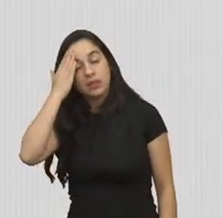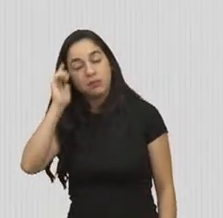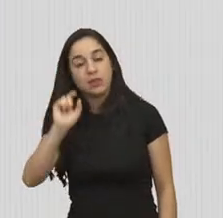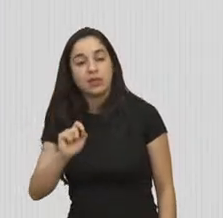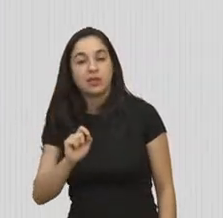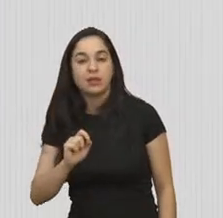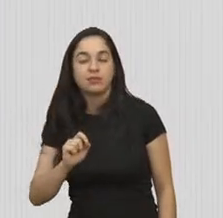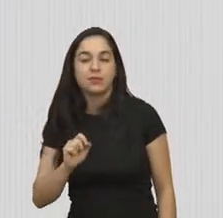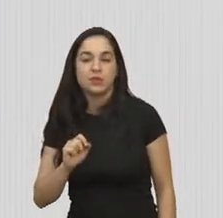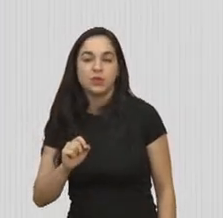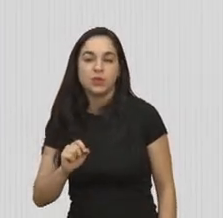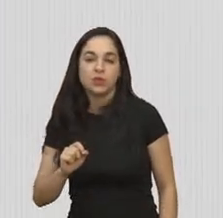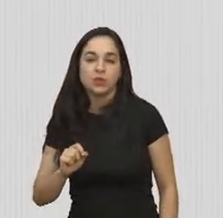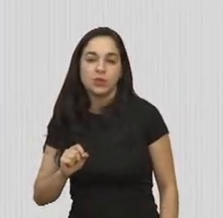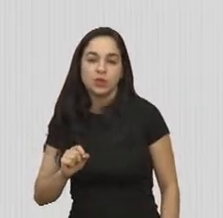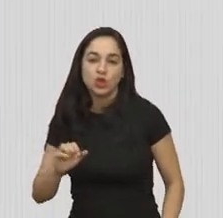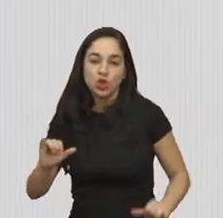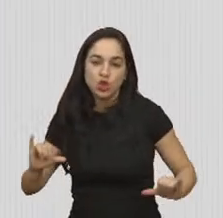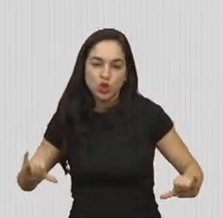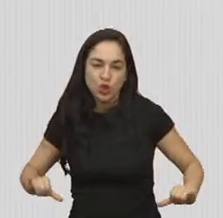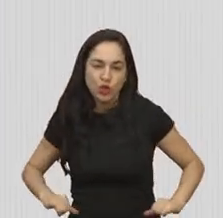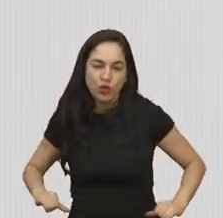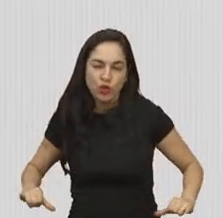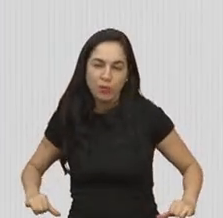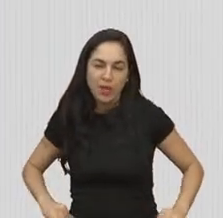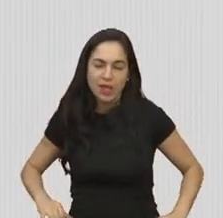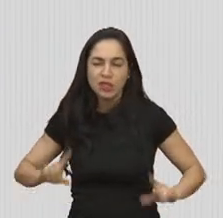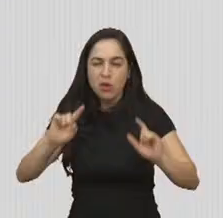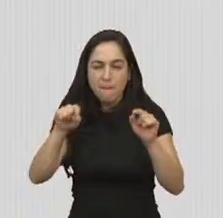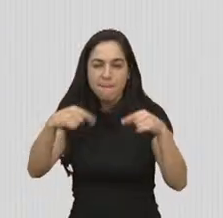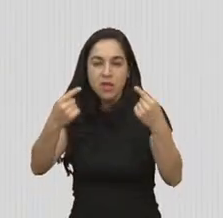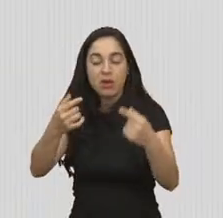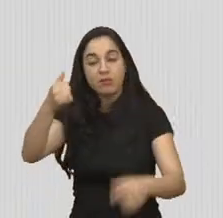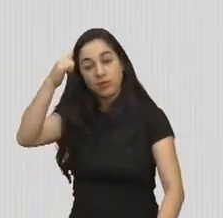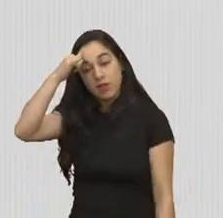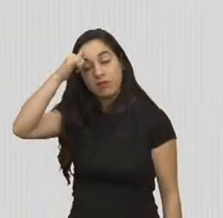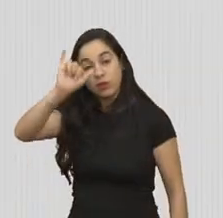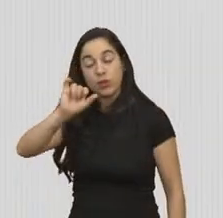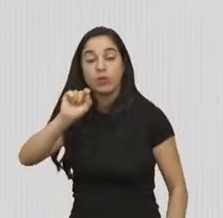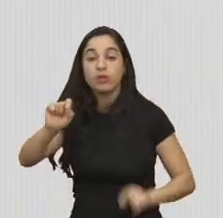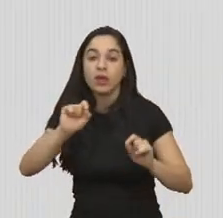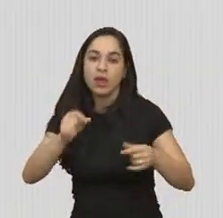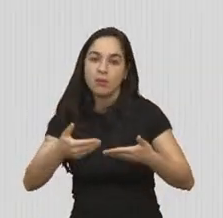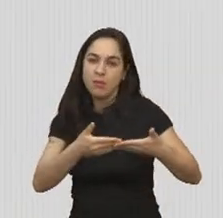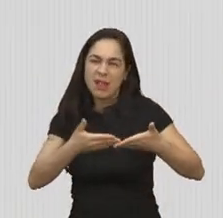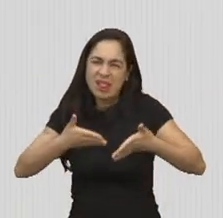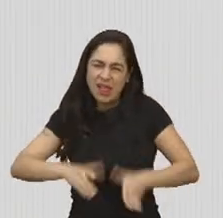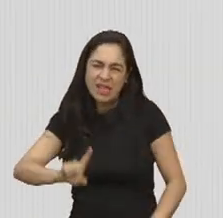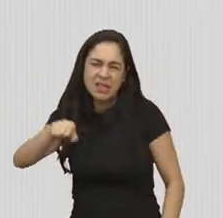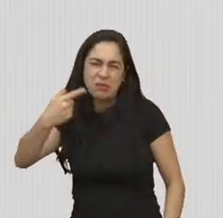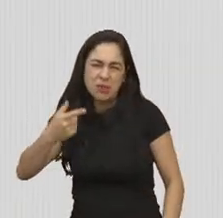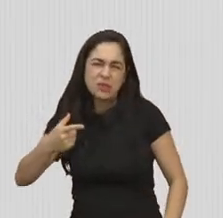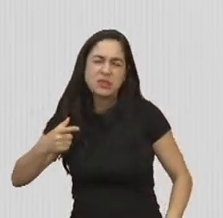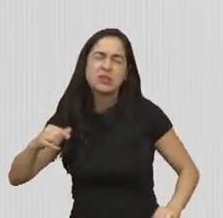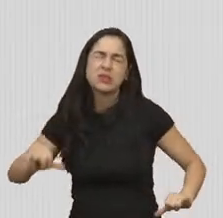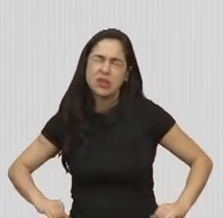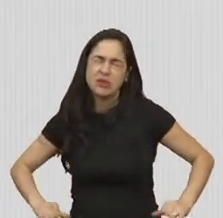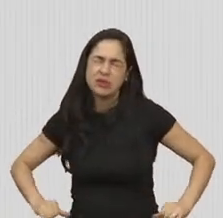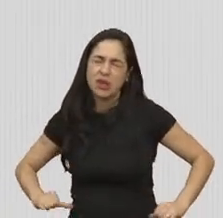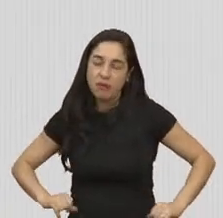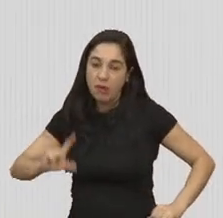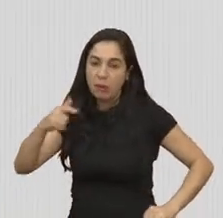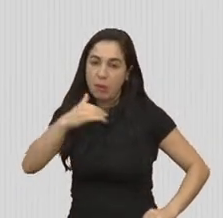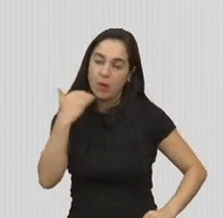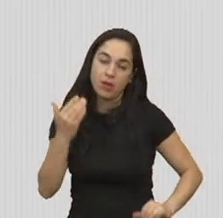sofrimento maior foi evitado, né, da criança nascer, passar por todo aquele processo e falecer, e